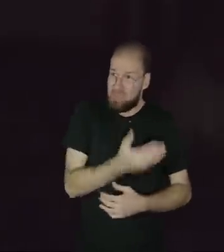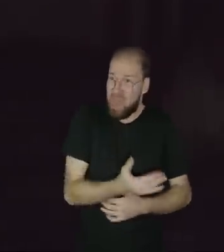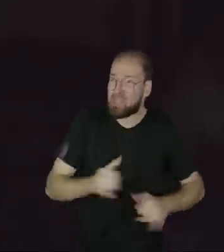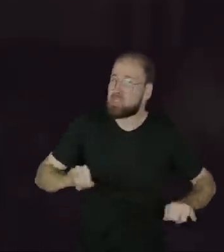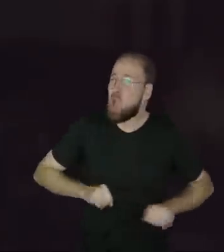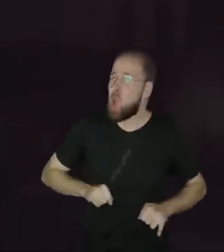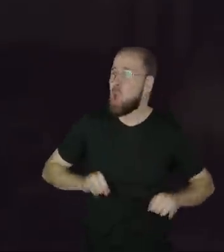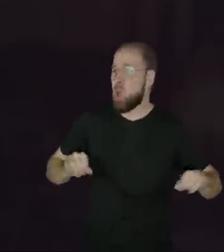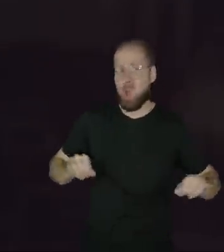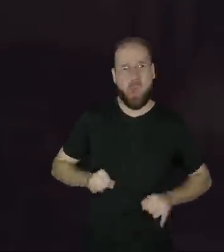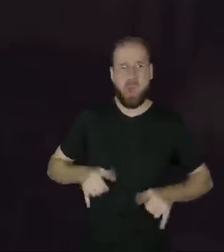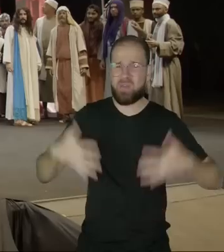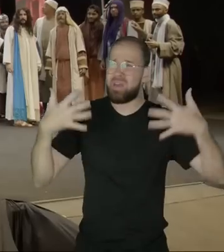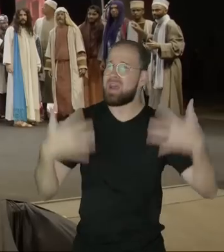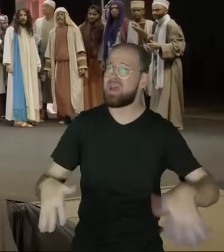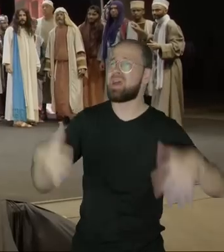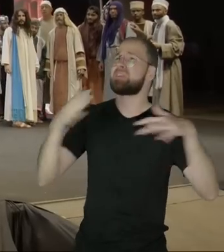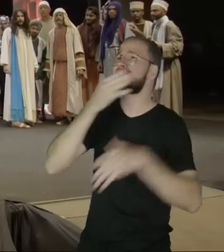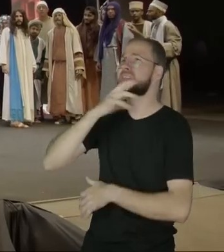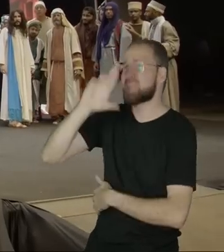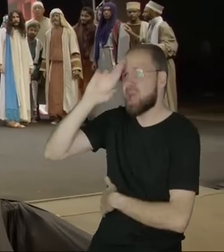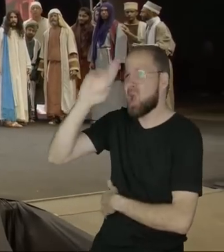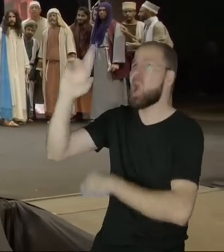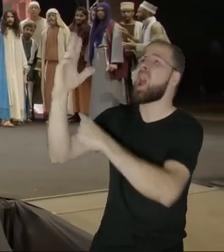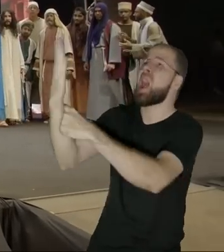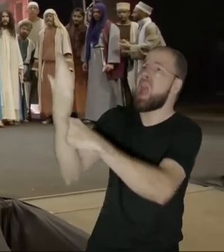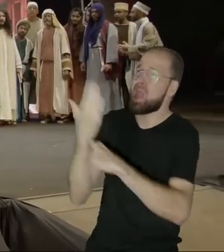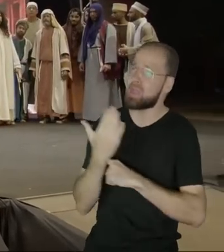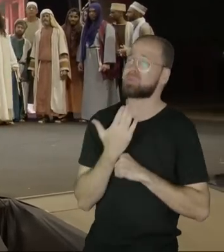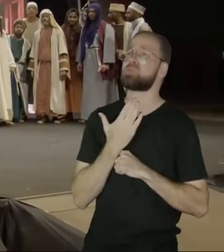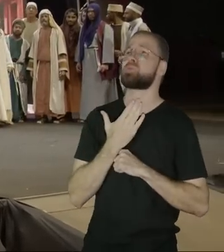muito. Senhor, ajuda-me.